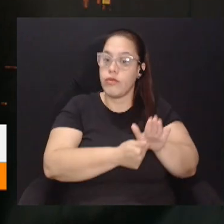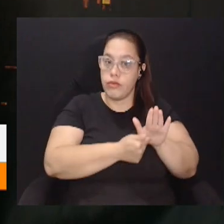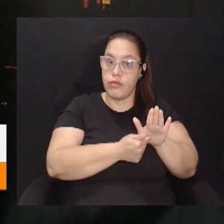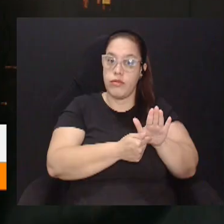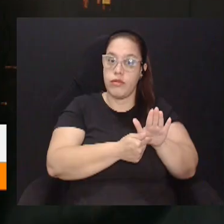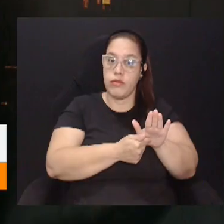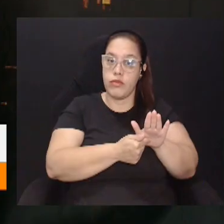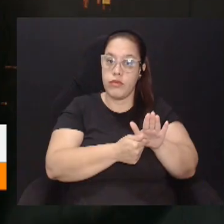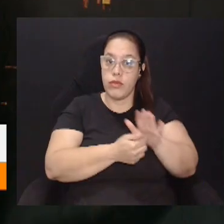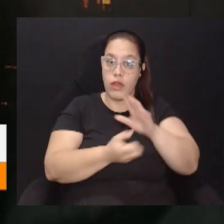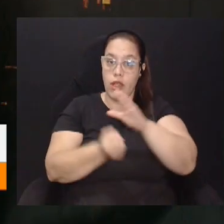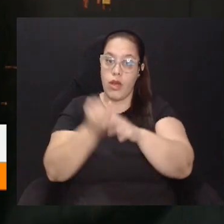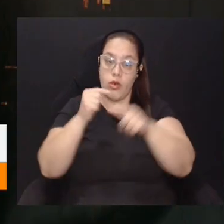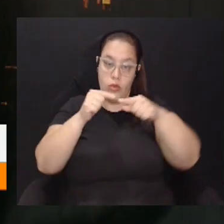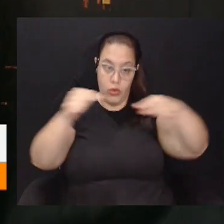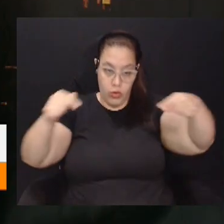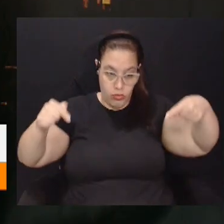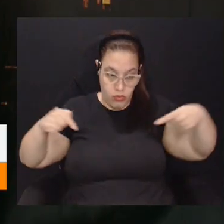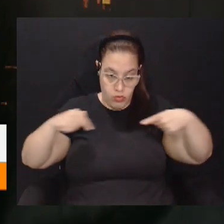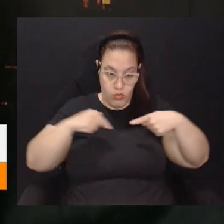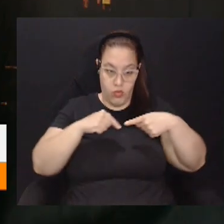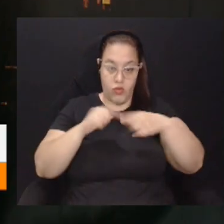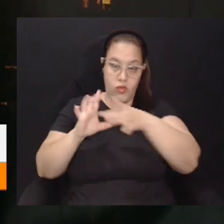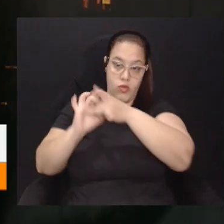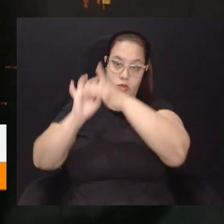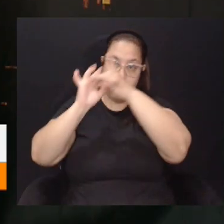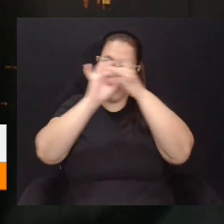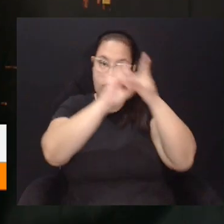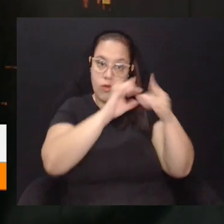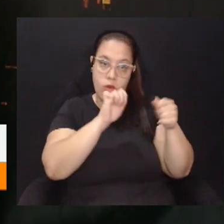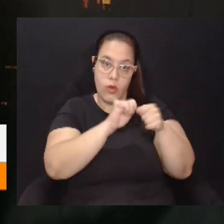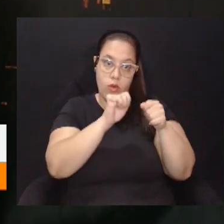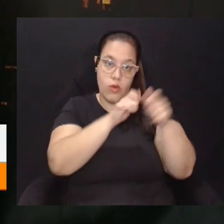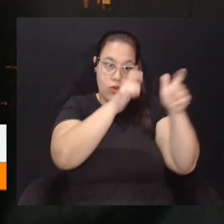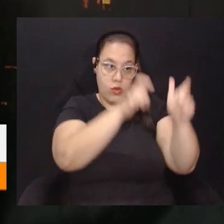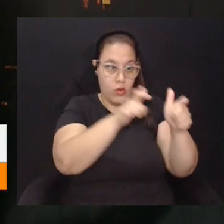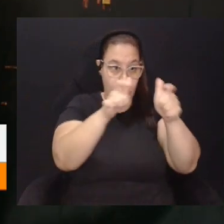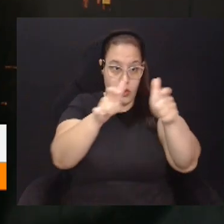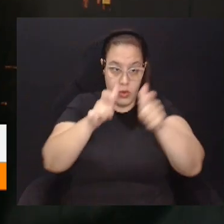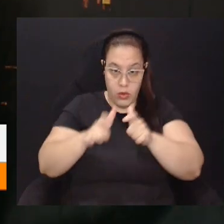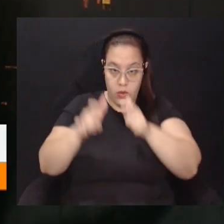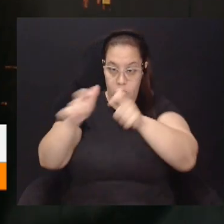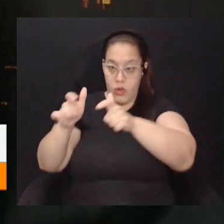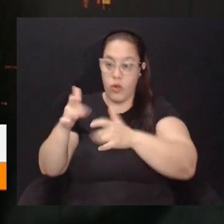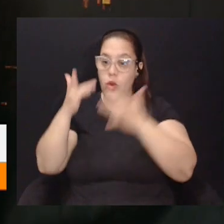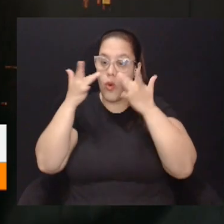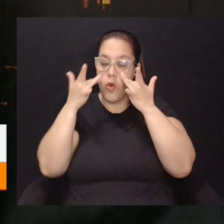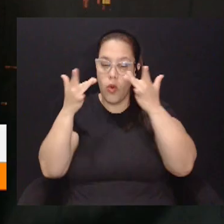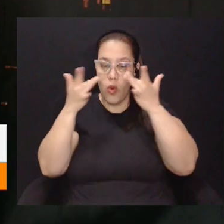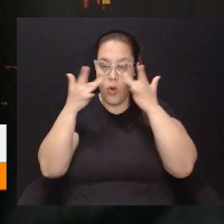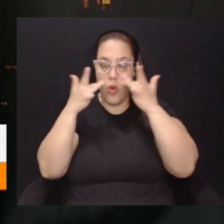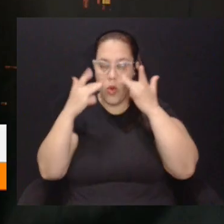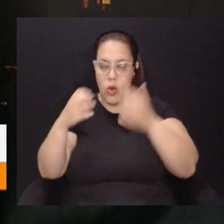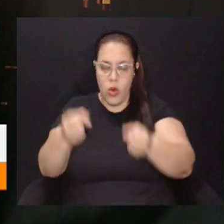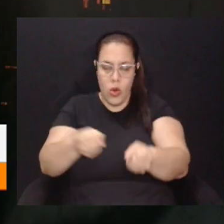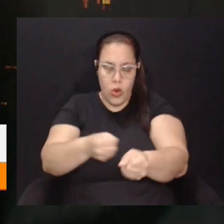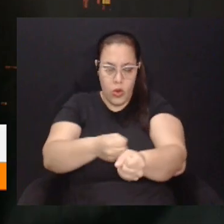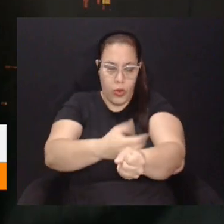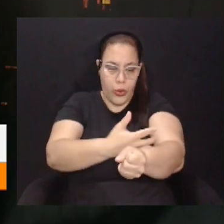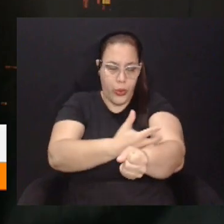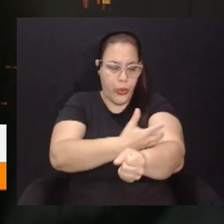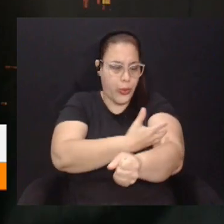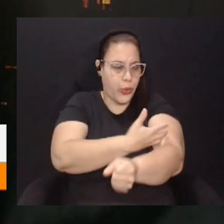lá o cenário e fazem todas as estações, e ali a gente vê muitas emoções acontecendo, né,